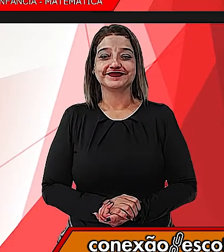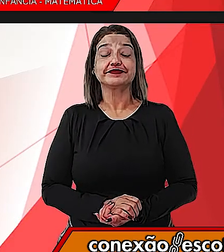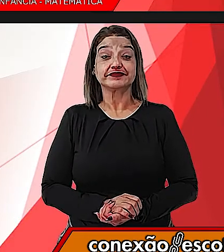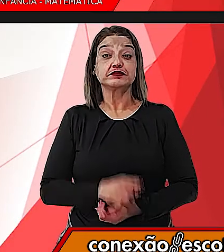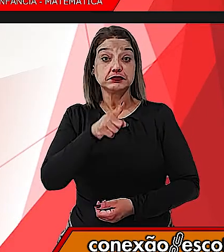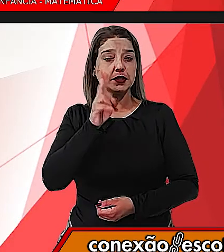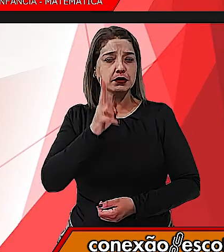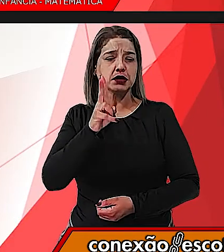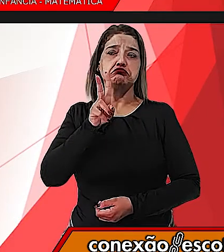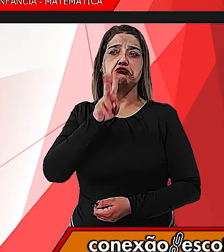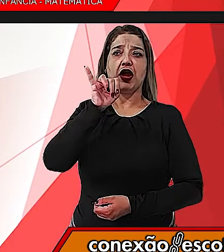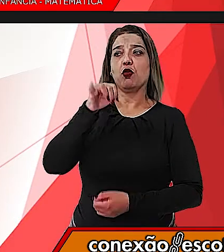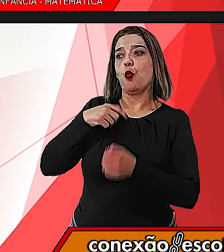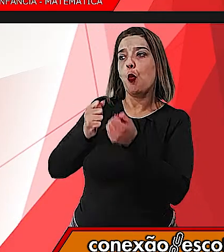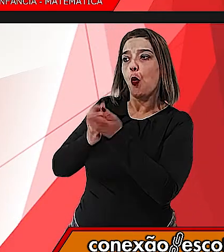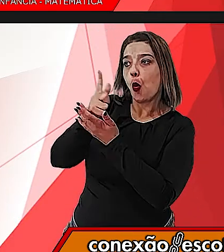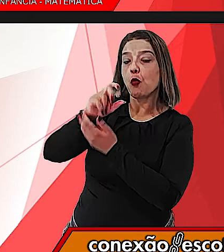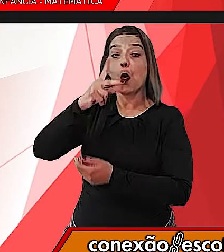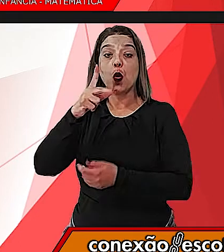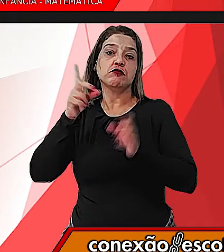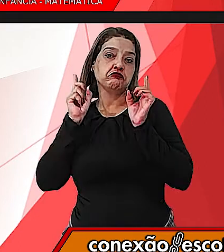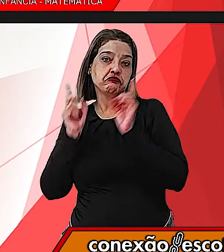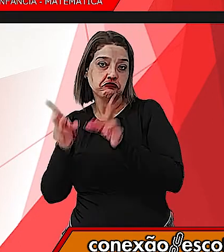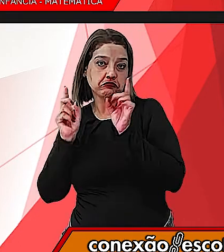Sempre que compramos ou vendemos,